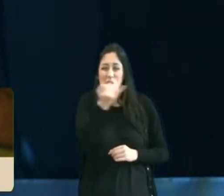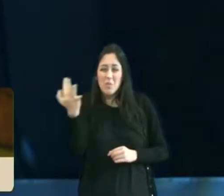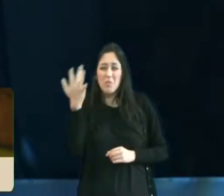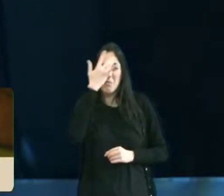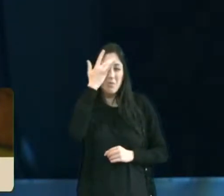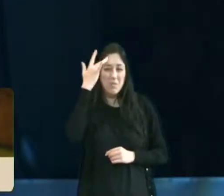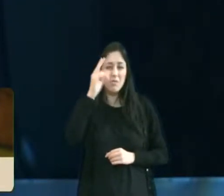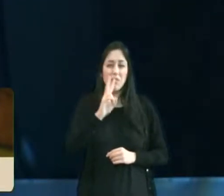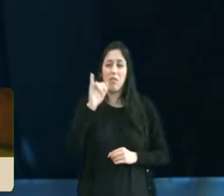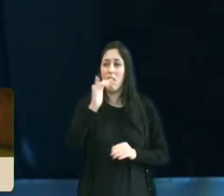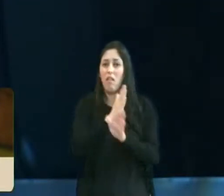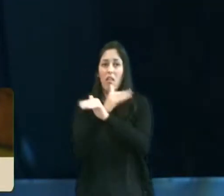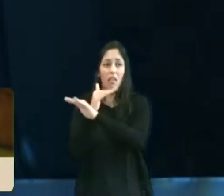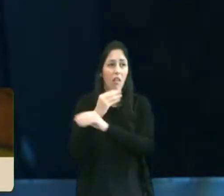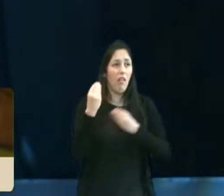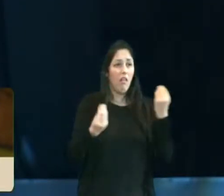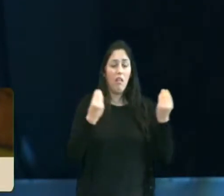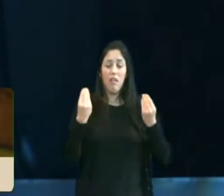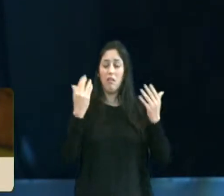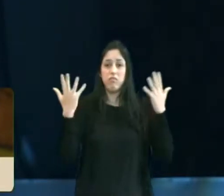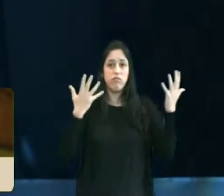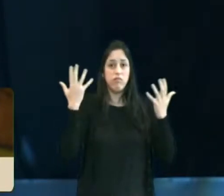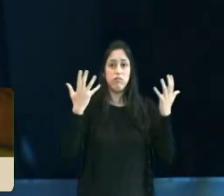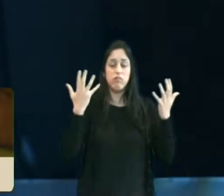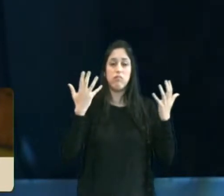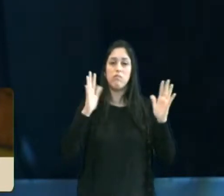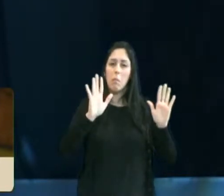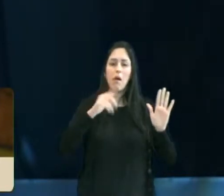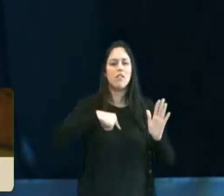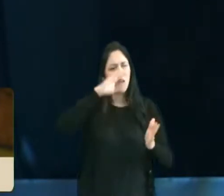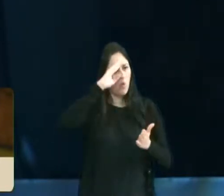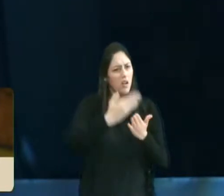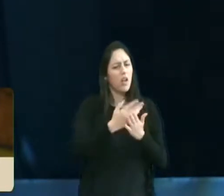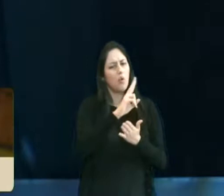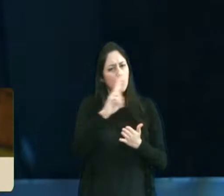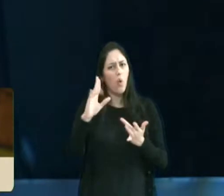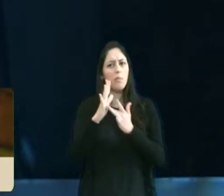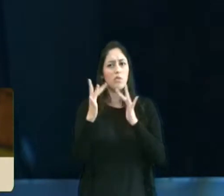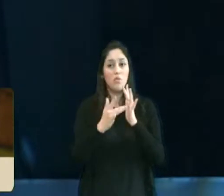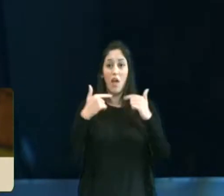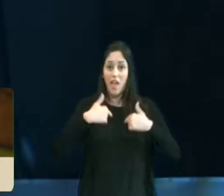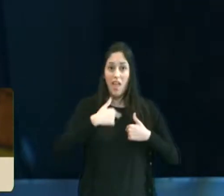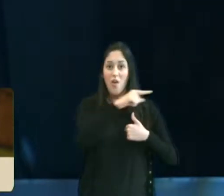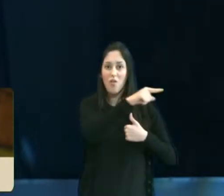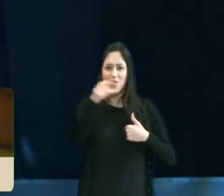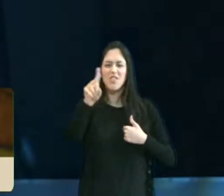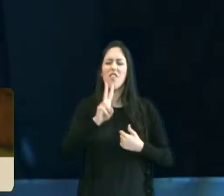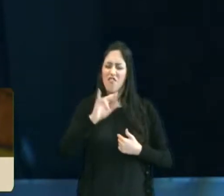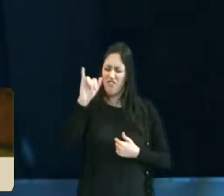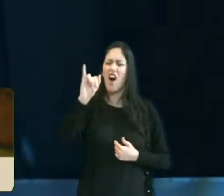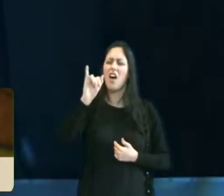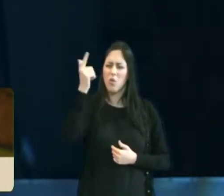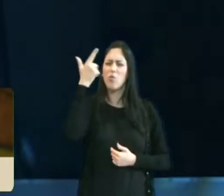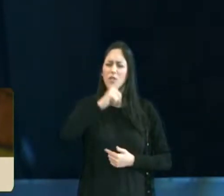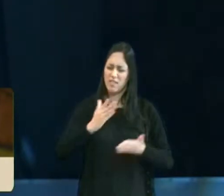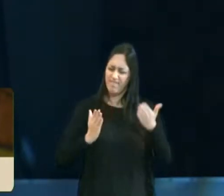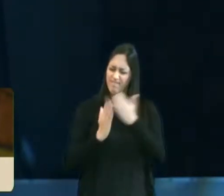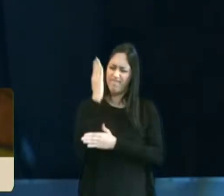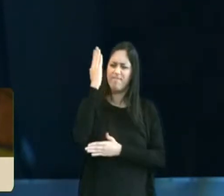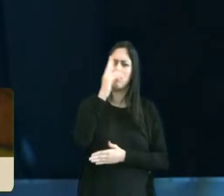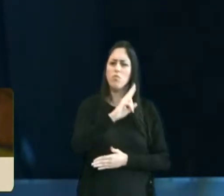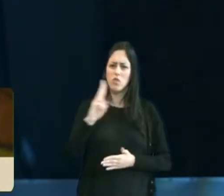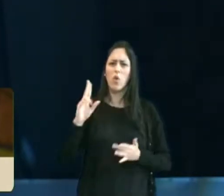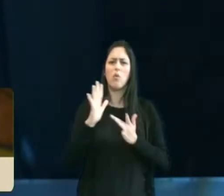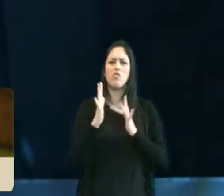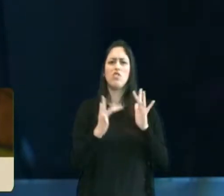volta. Eu creio em nome de Jesus, eu e você vamos chegar no outro lado da margem em nome de Jesus.